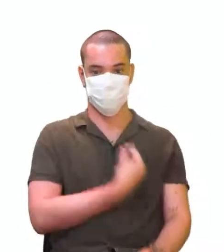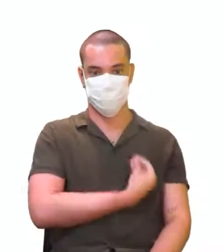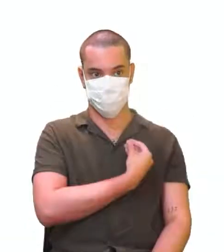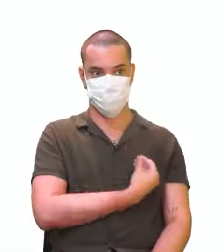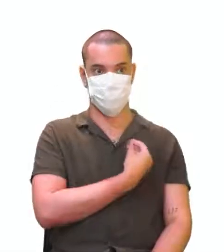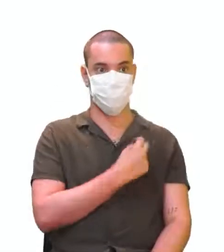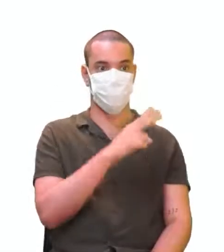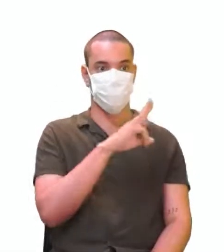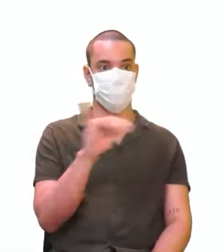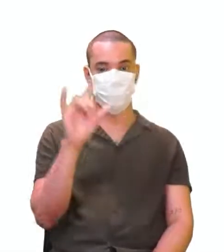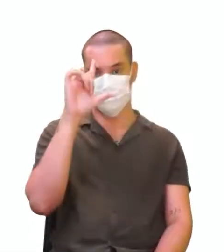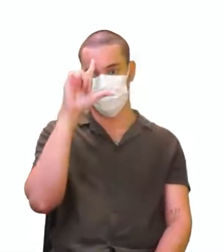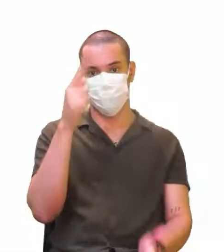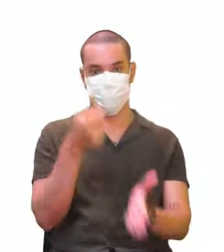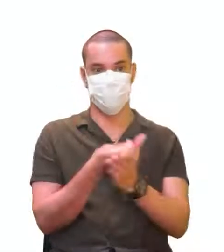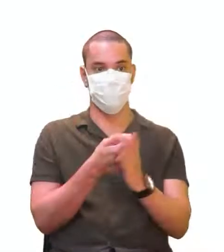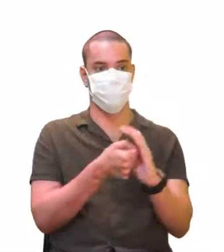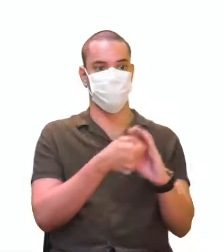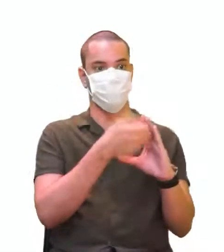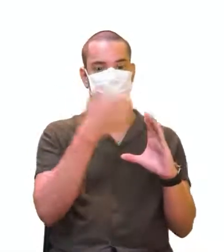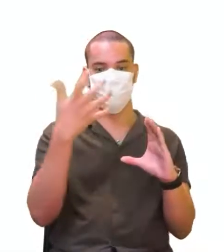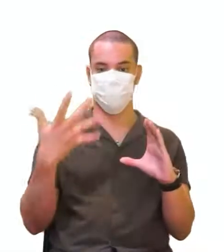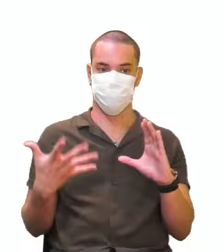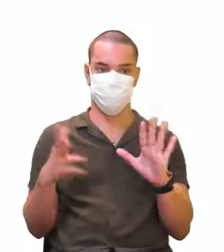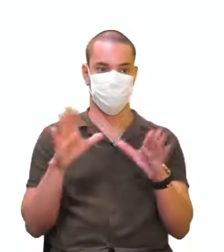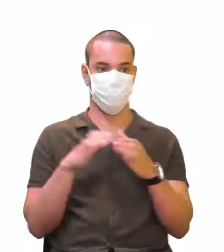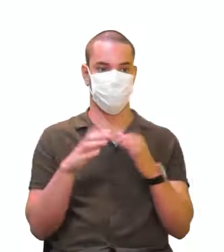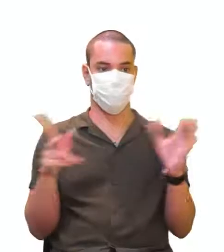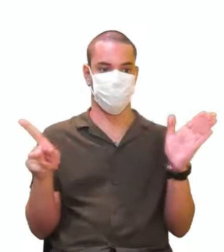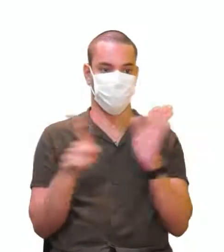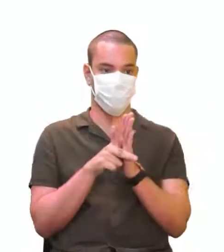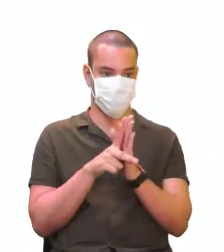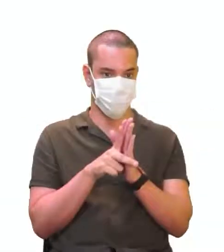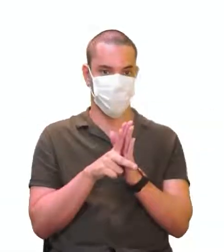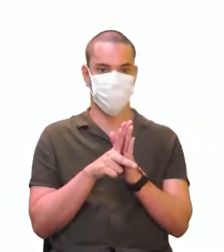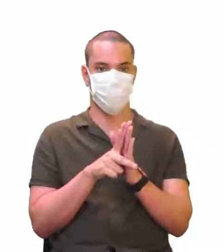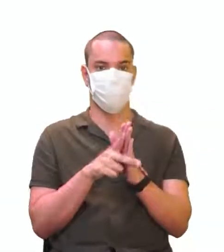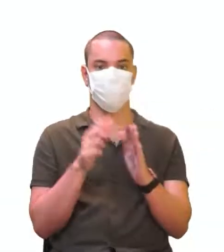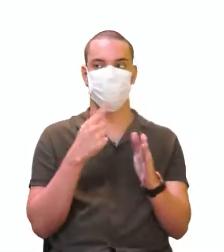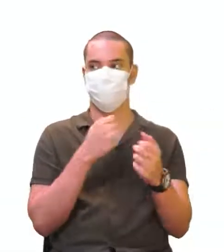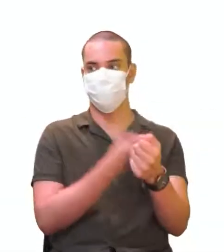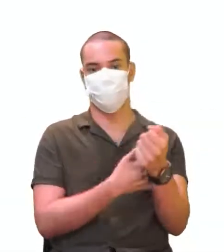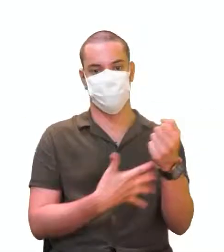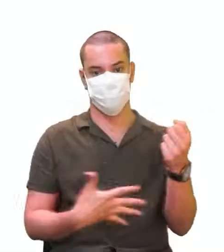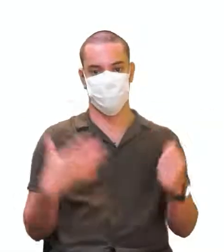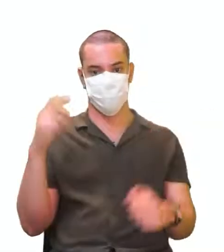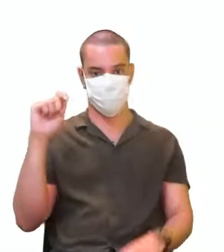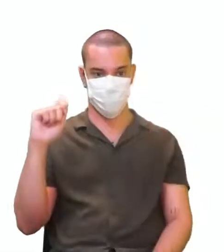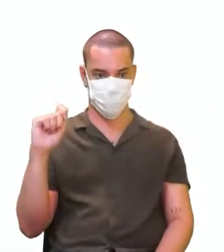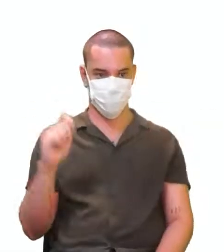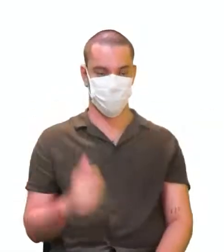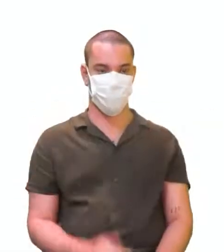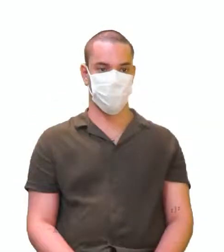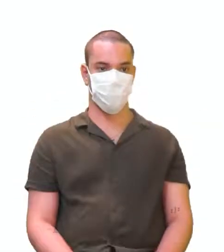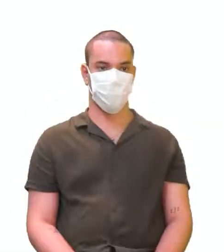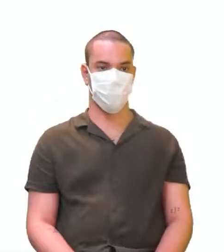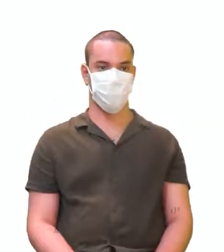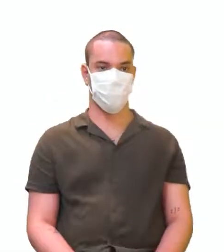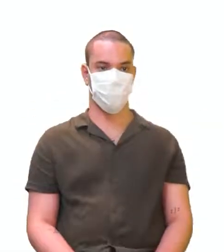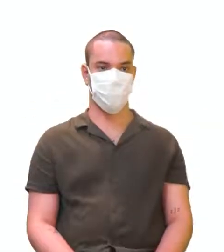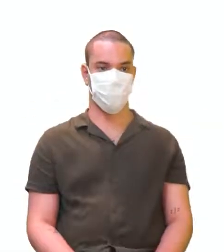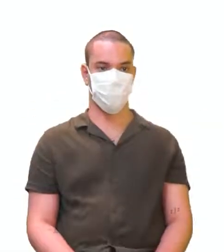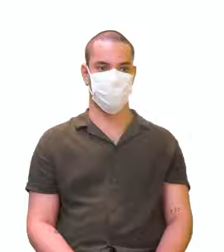vão determinar a característica de indivíduos do grupo pertencente ao grupo sanguíneo A. Então, você tem